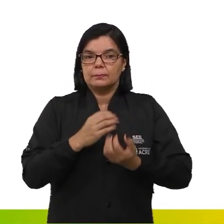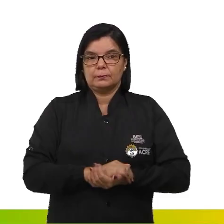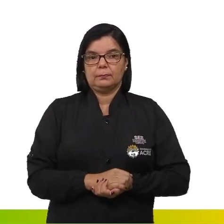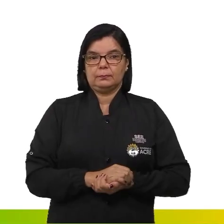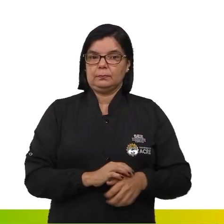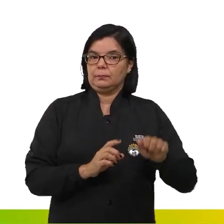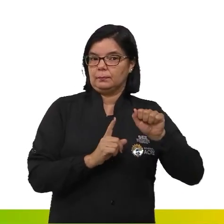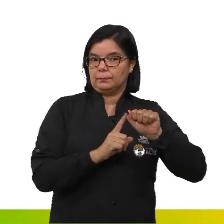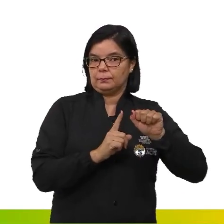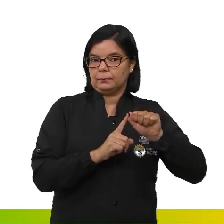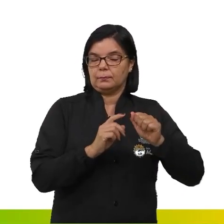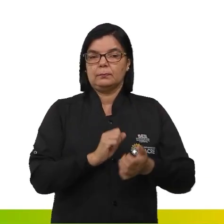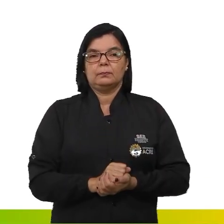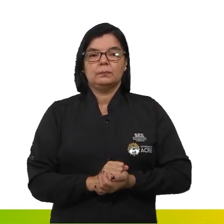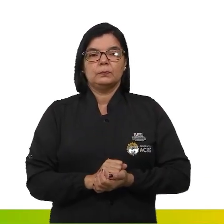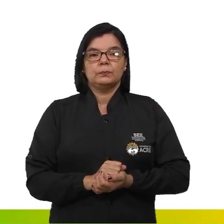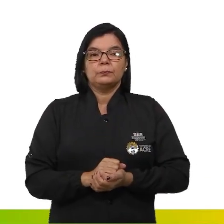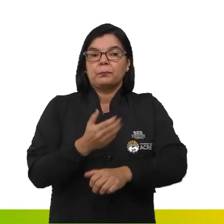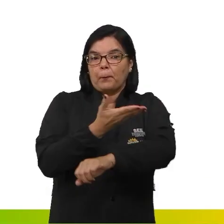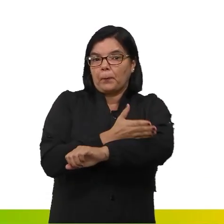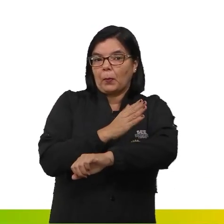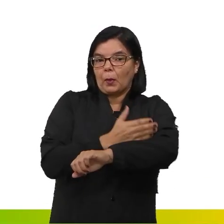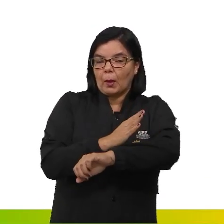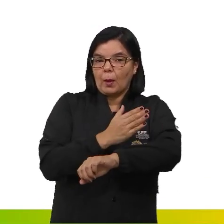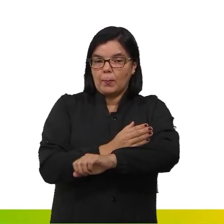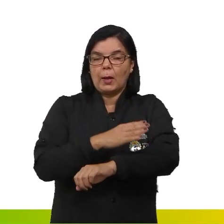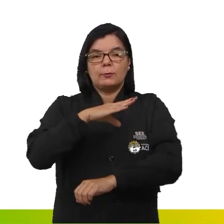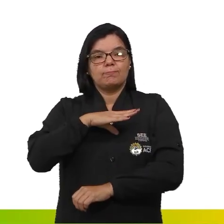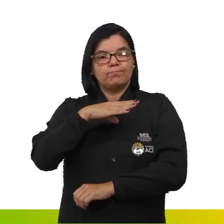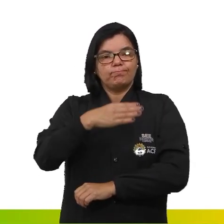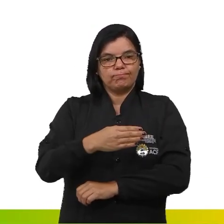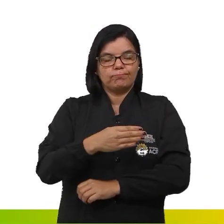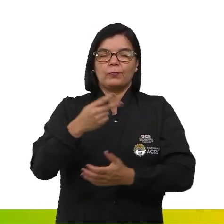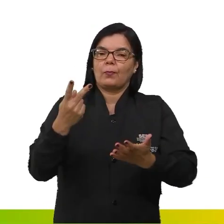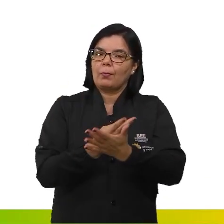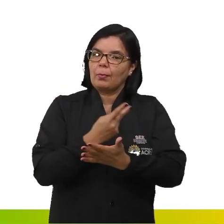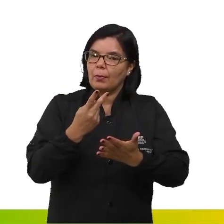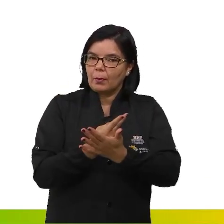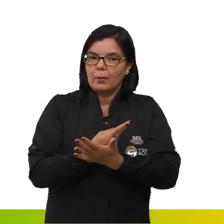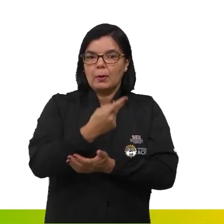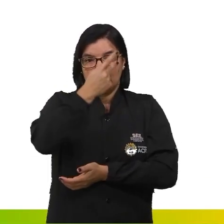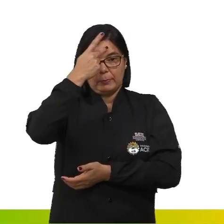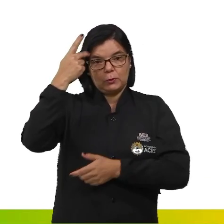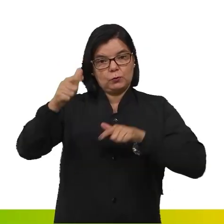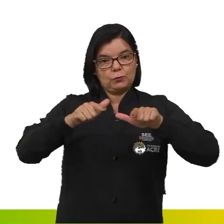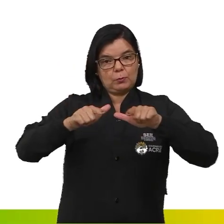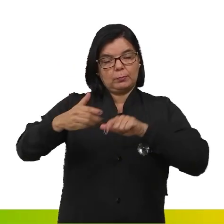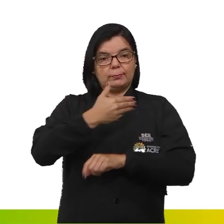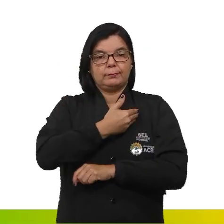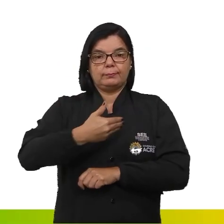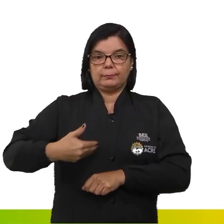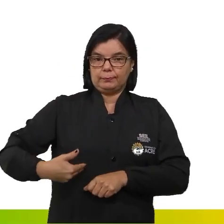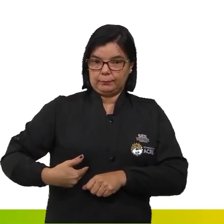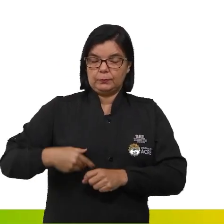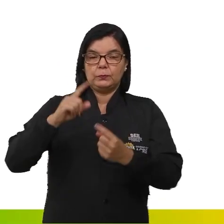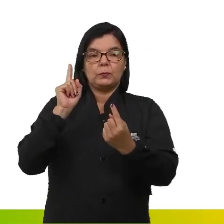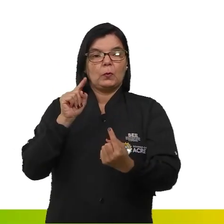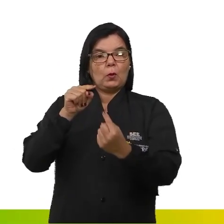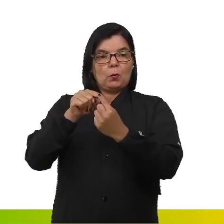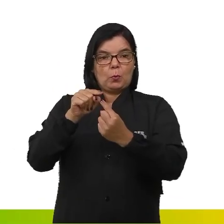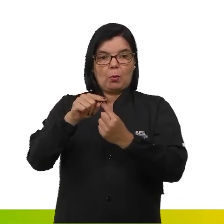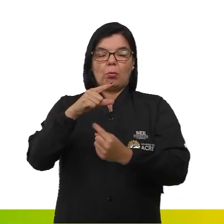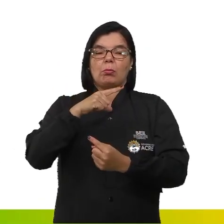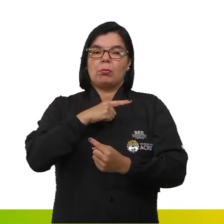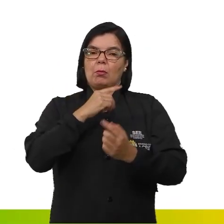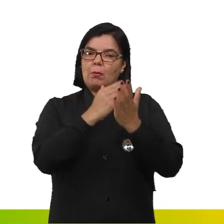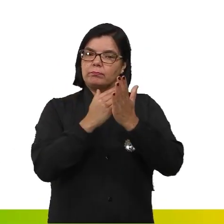como: letra A prática de atividades ilegais por agentes públicos, com o objetivo de